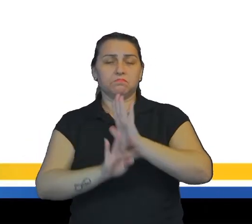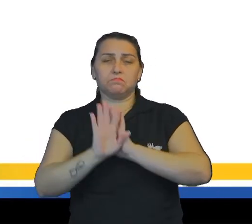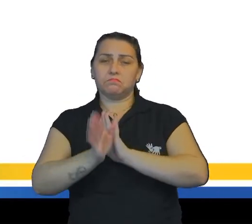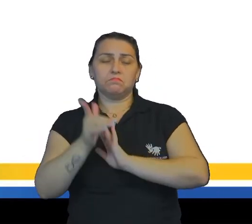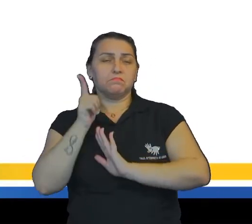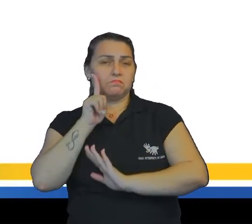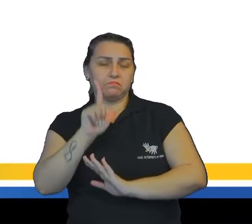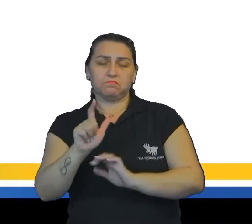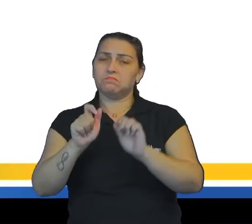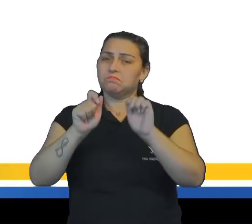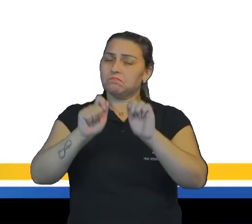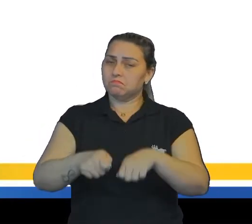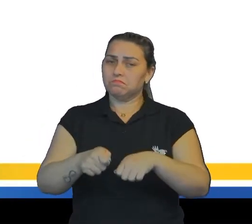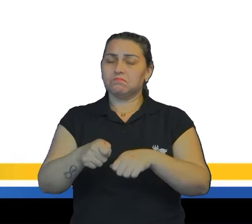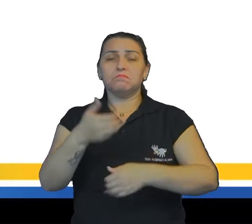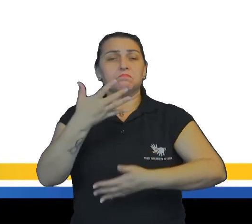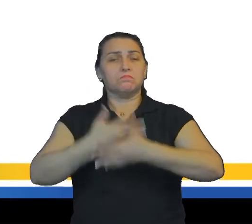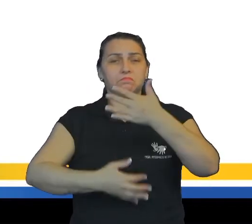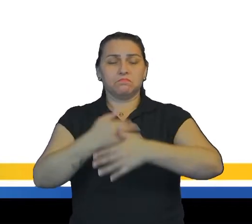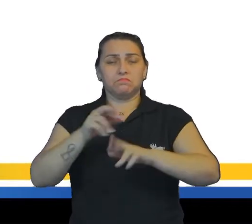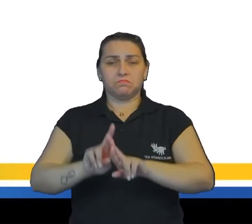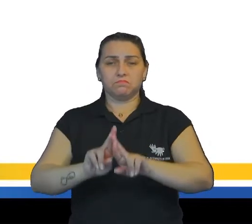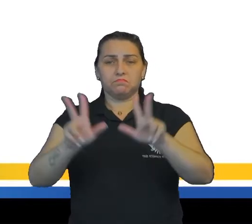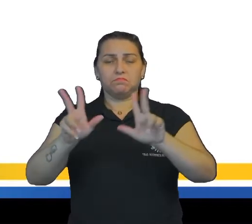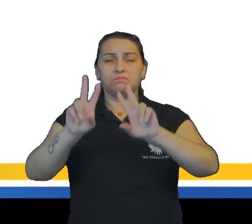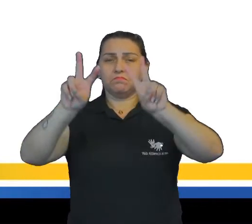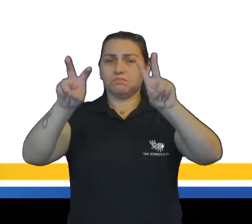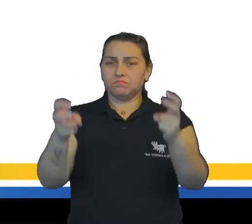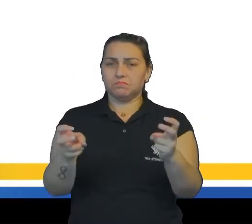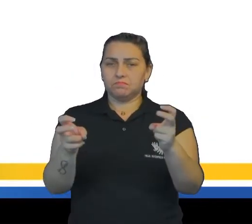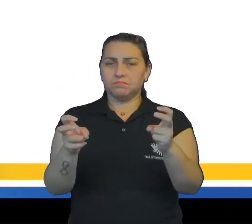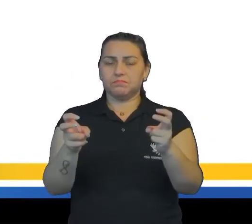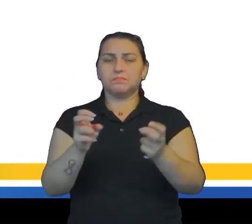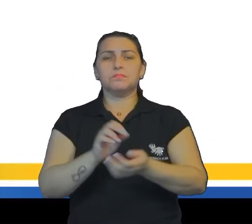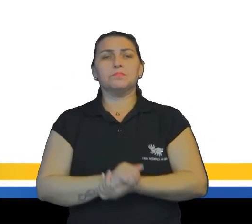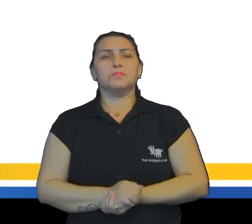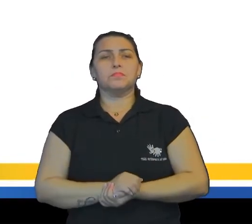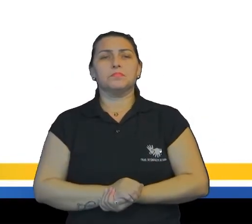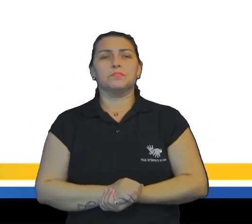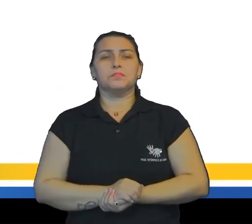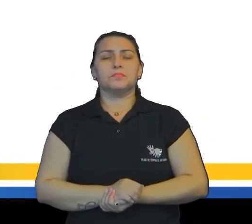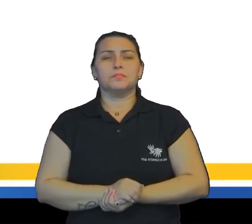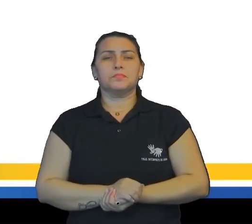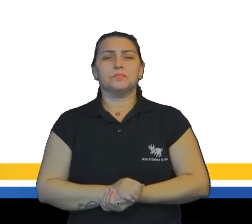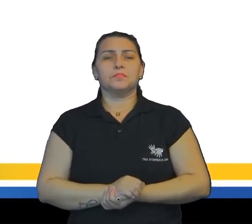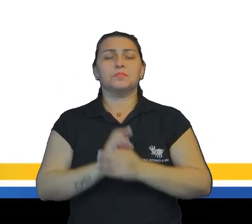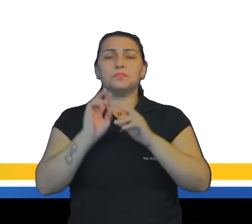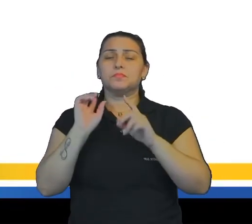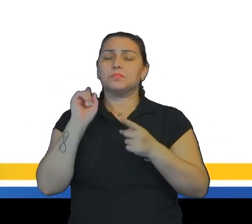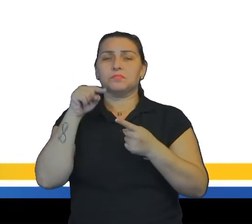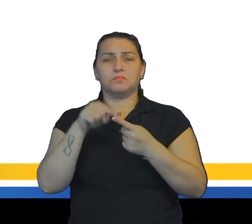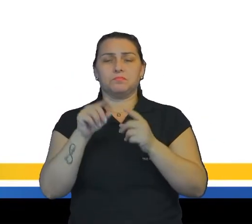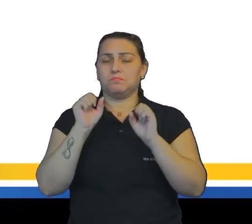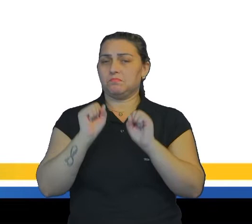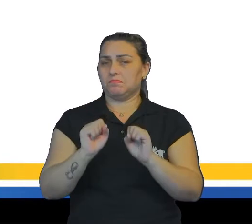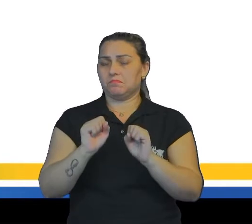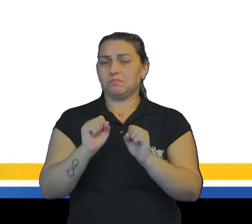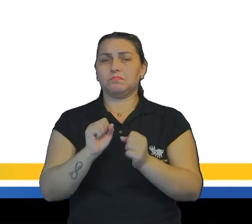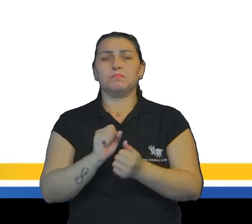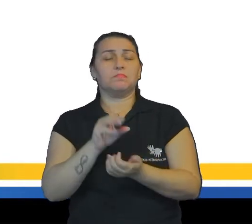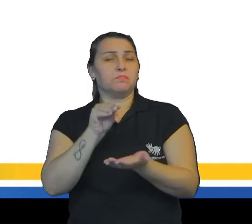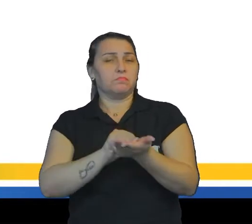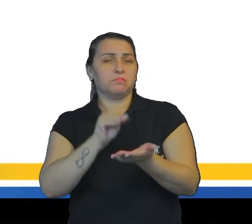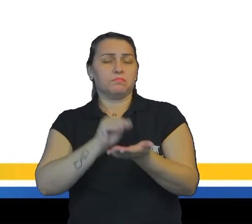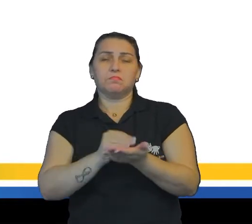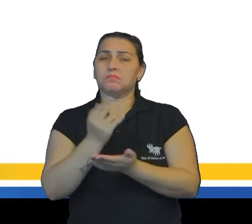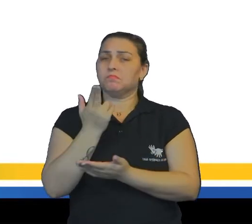defender das possíveis objeções contrárias ao tema. Então, nesse caso, as objeções poderiam ser a